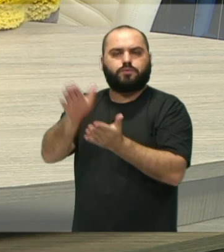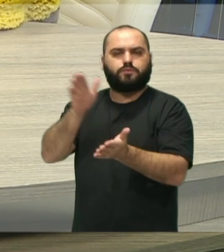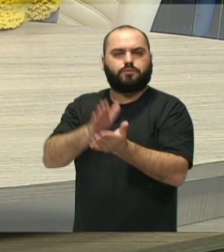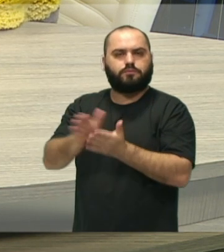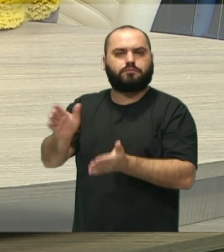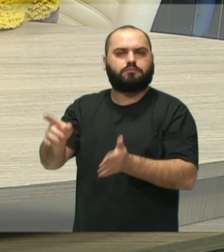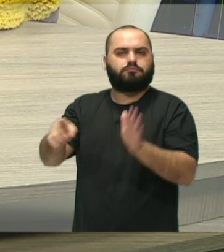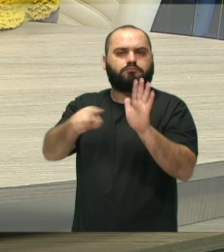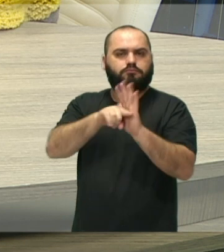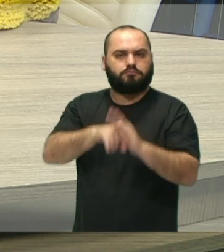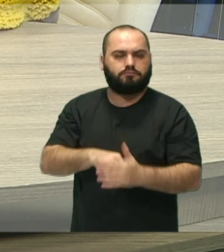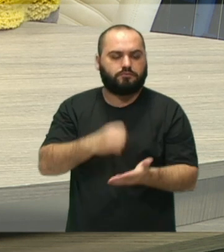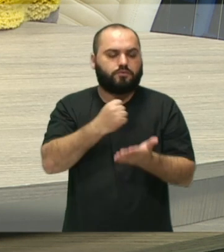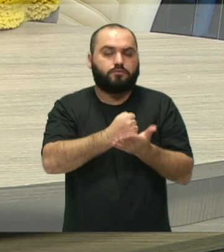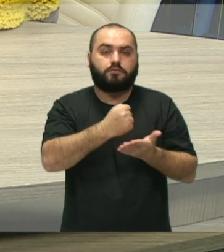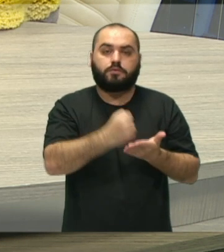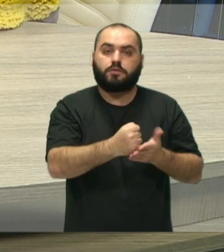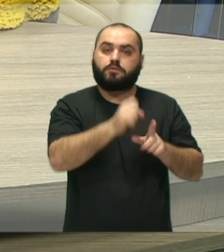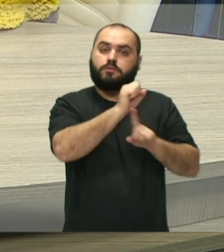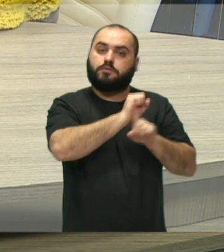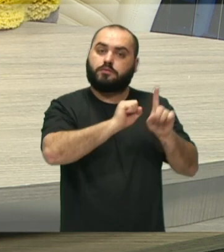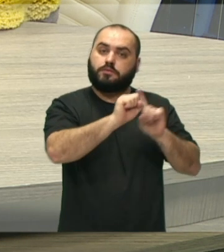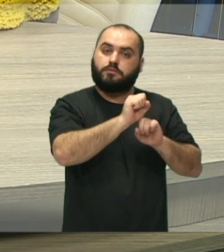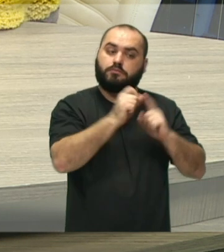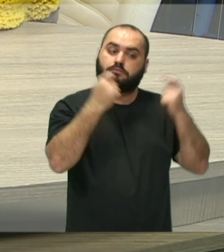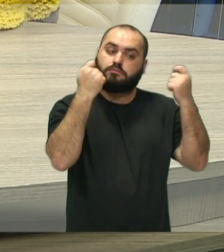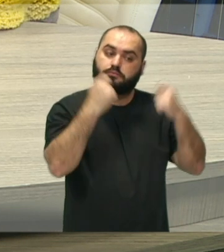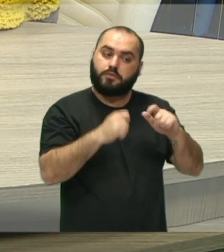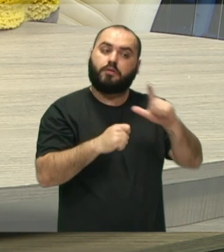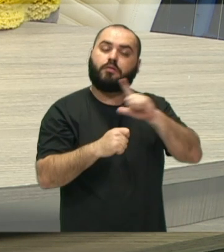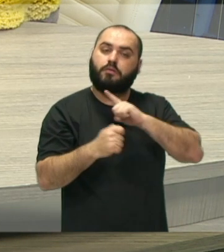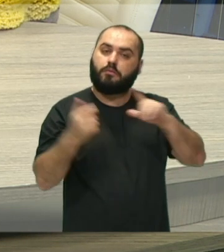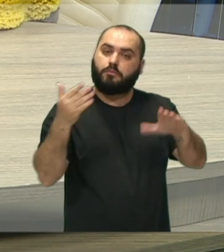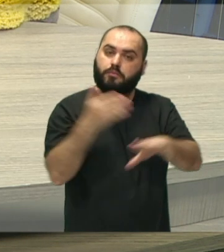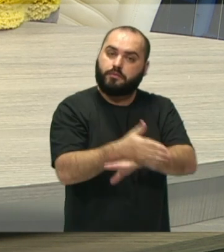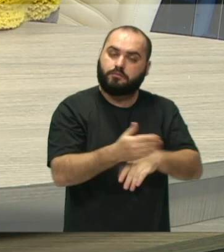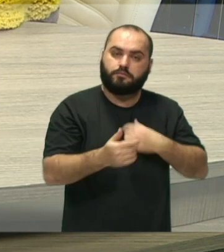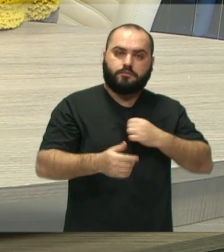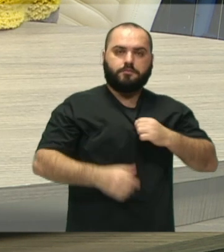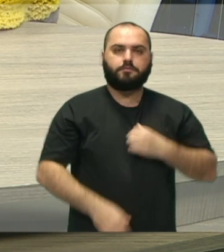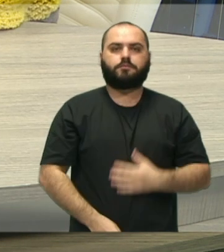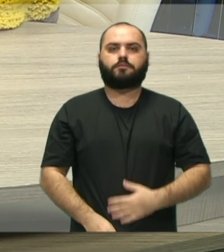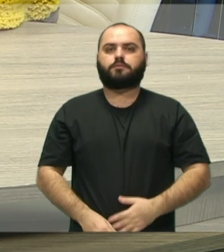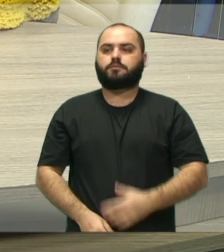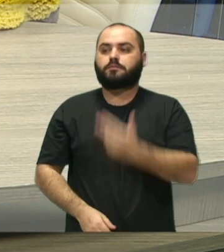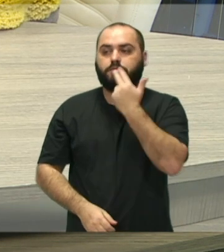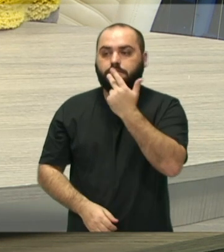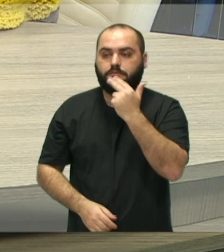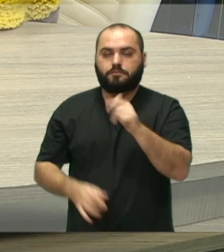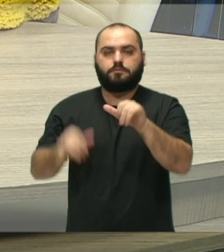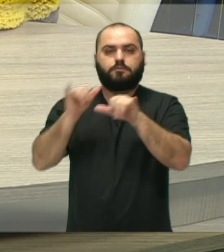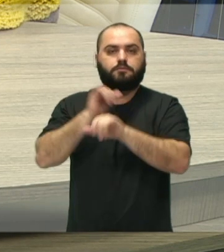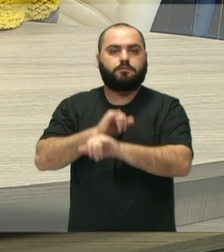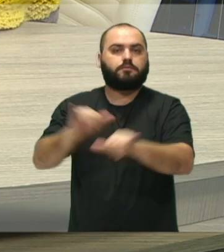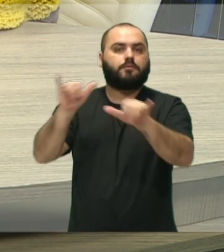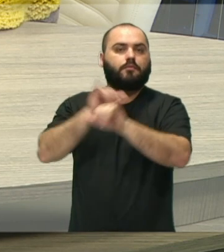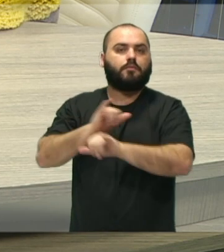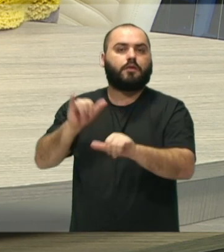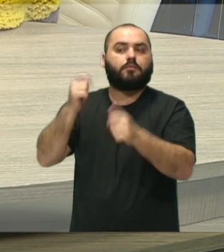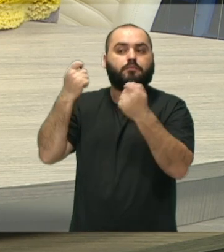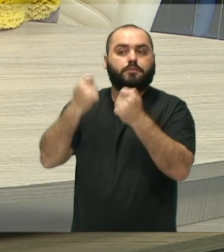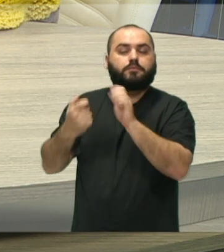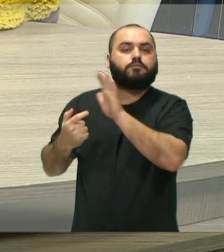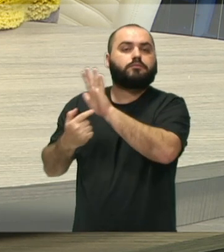de contrato social que ele deveria ou tem que ter para participar, que tipo de declaração que ele tem que apresentar para participar dessa